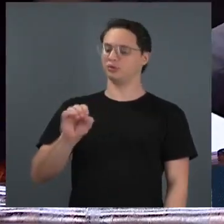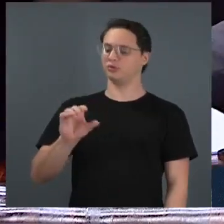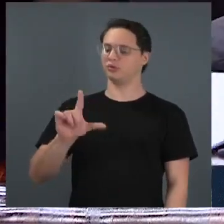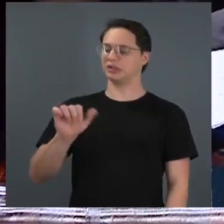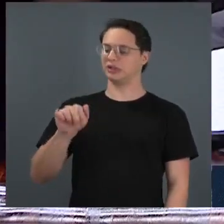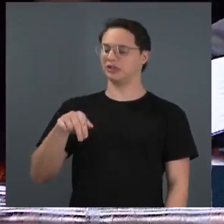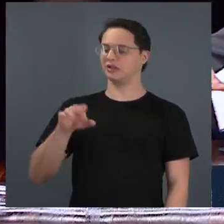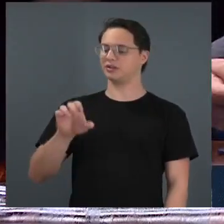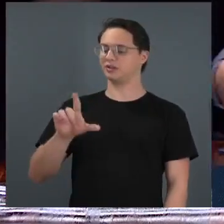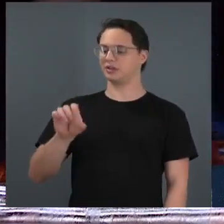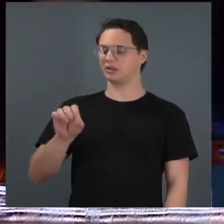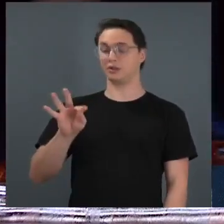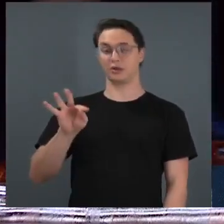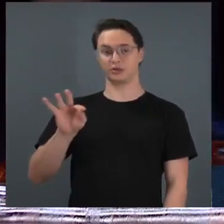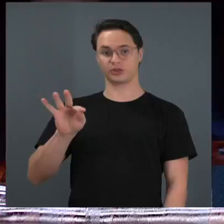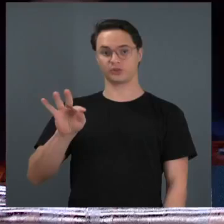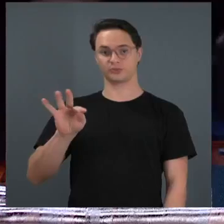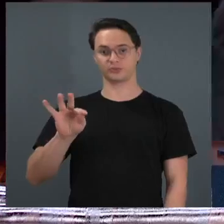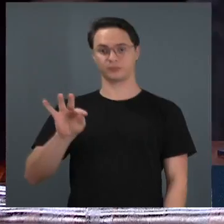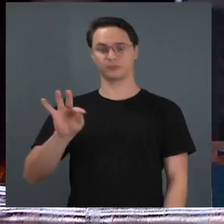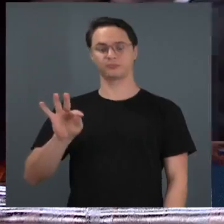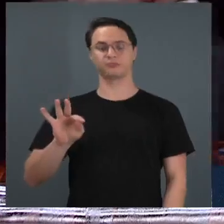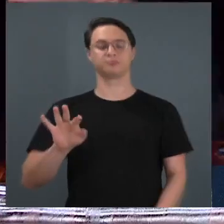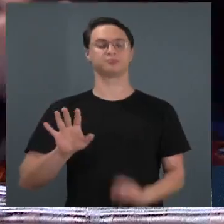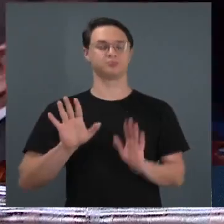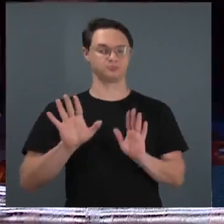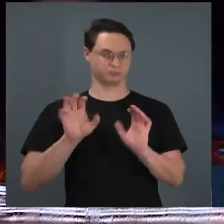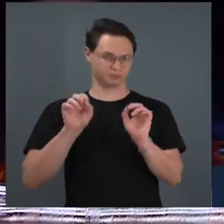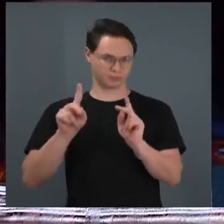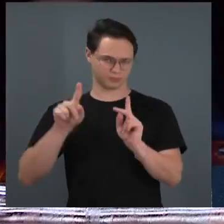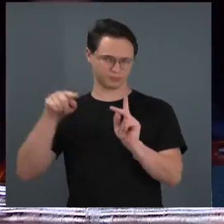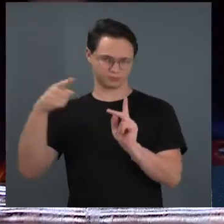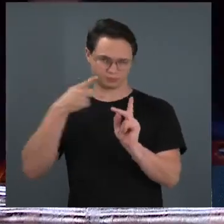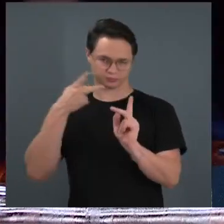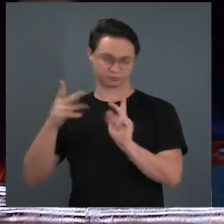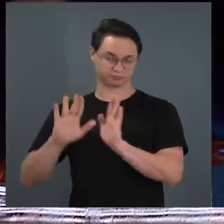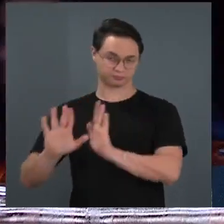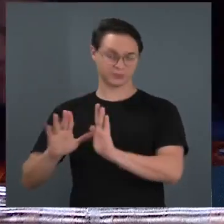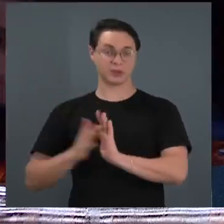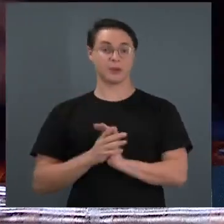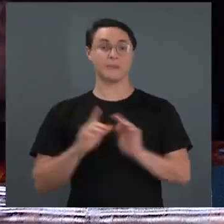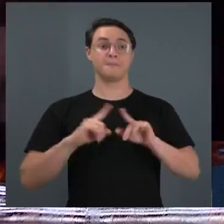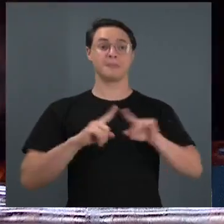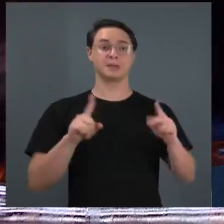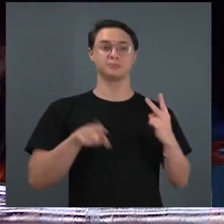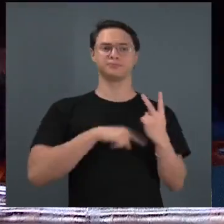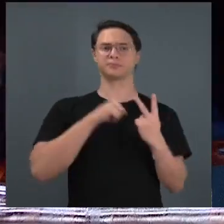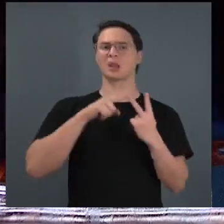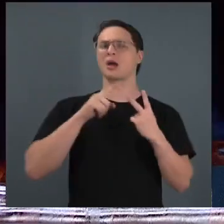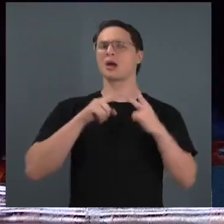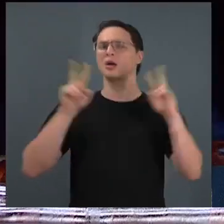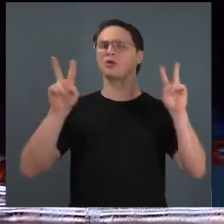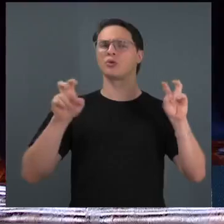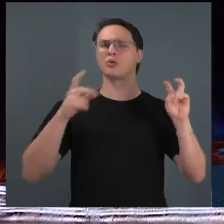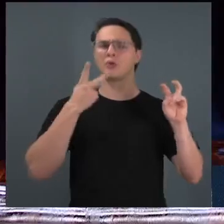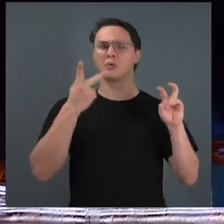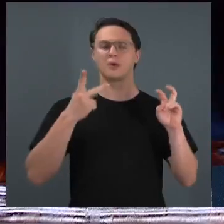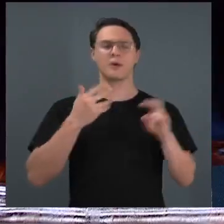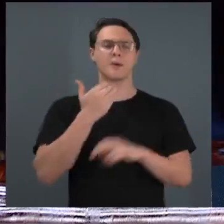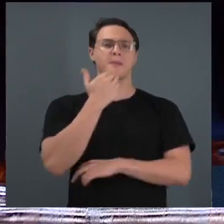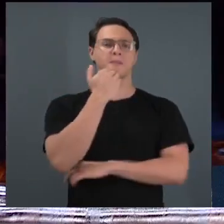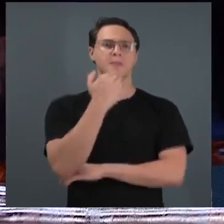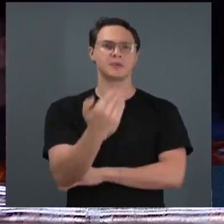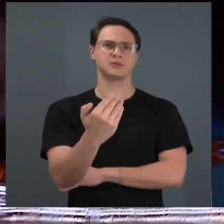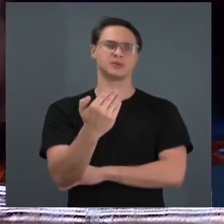mas falarei em seguida. Mas o meu pronunciamento também vai hoje, a pedido de muitos